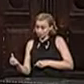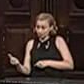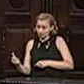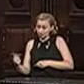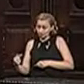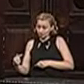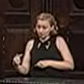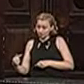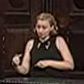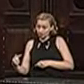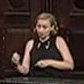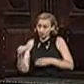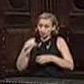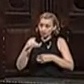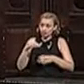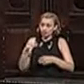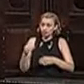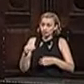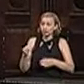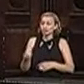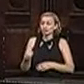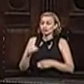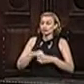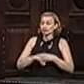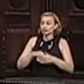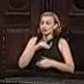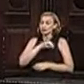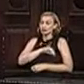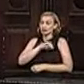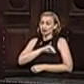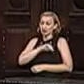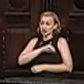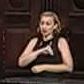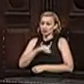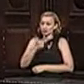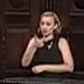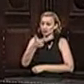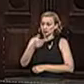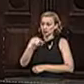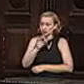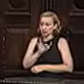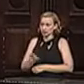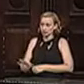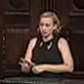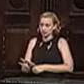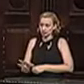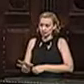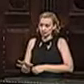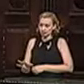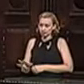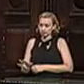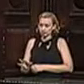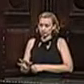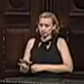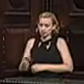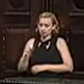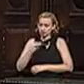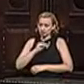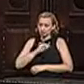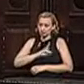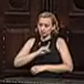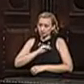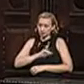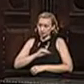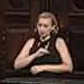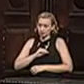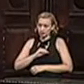o 13º salário dos servidores municipais. O orçamento da cidade do Rio de Janeiro para execução no ano de 16